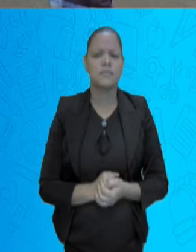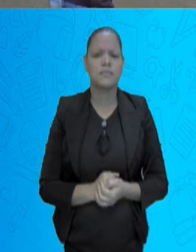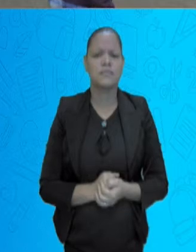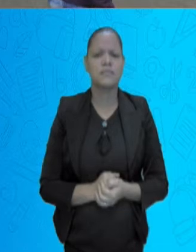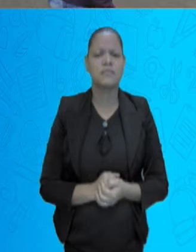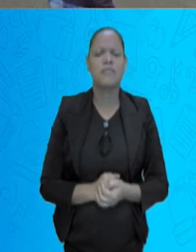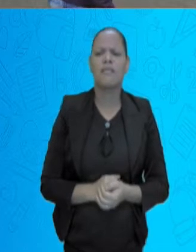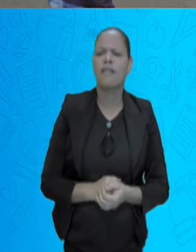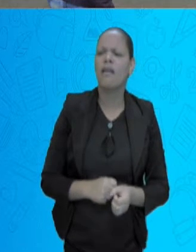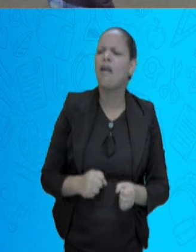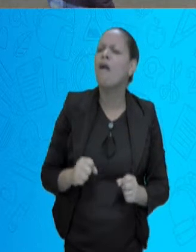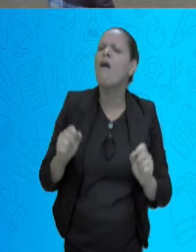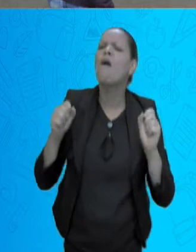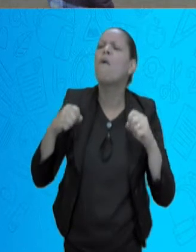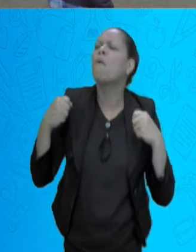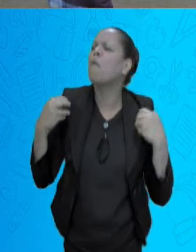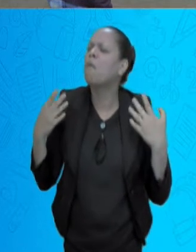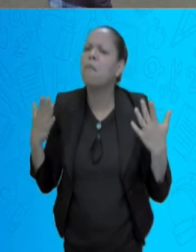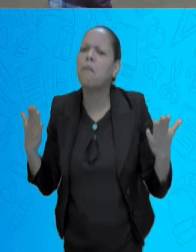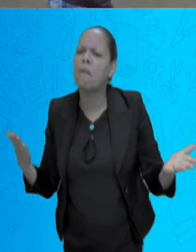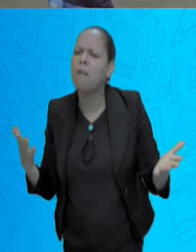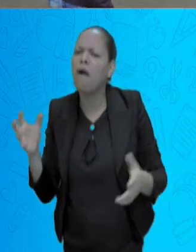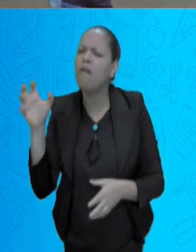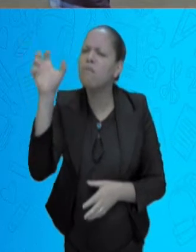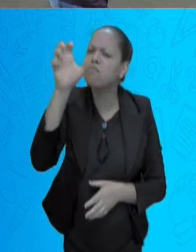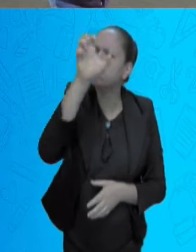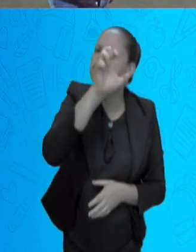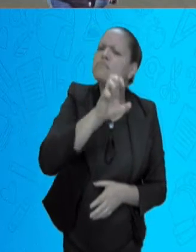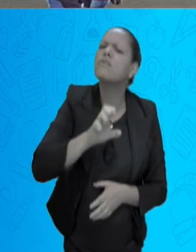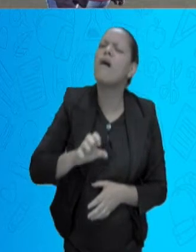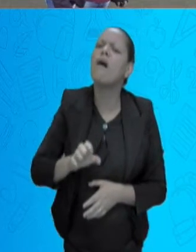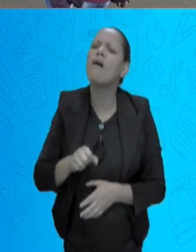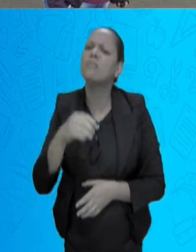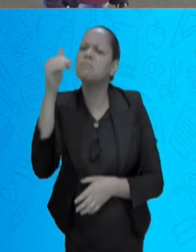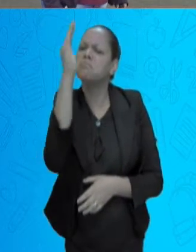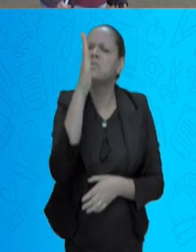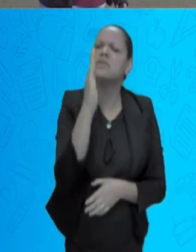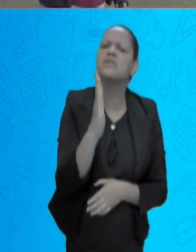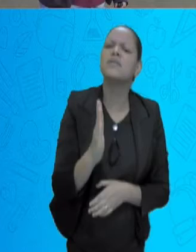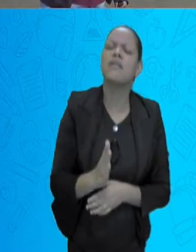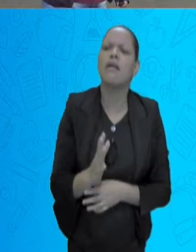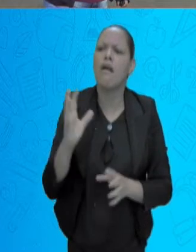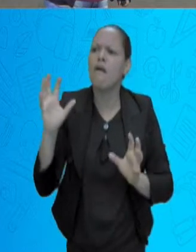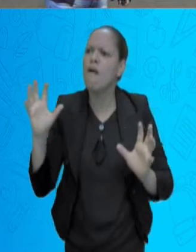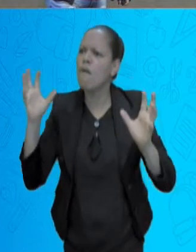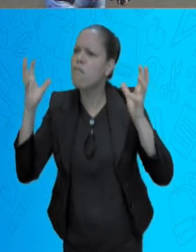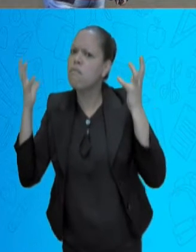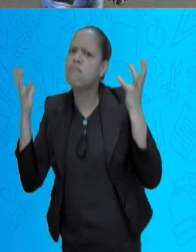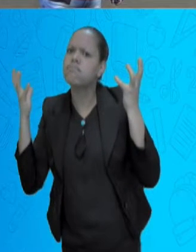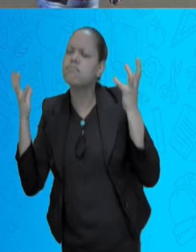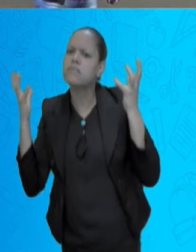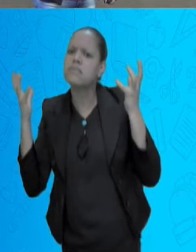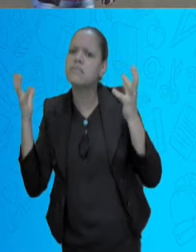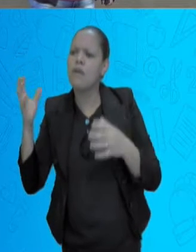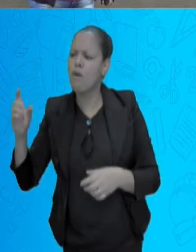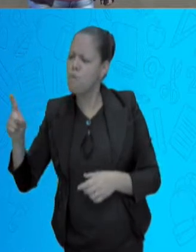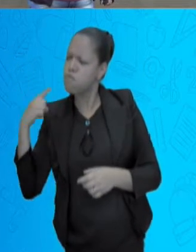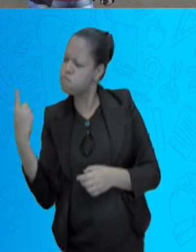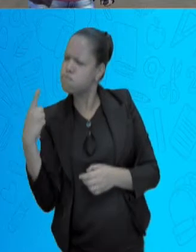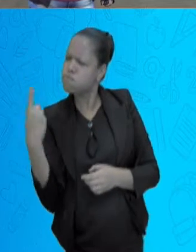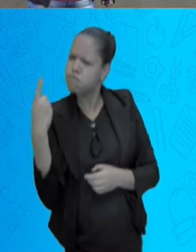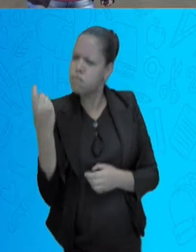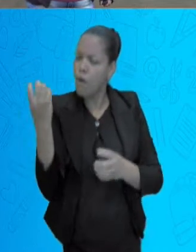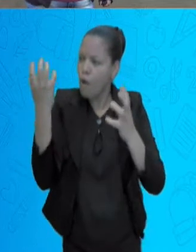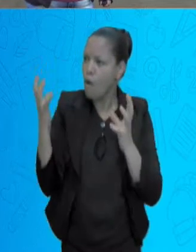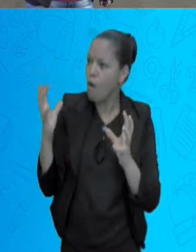Quais os estados brasileiros foram atingidos pelo ciclone bomba? Eu coloquei já a